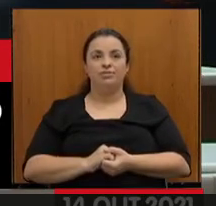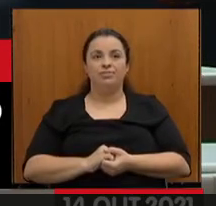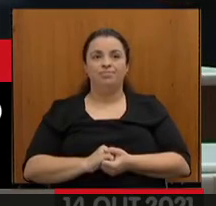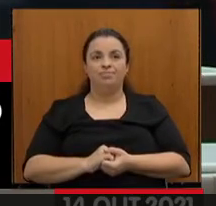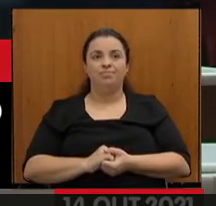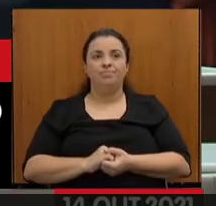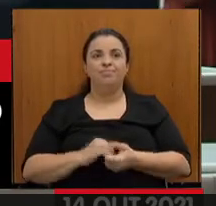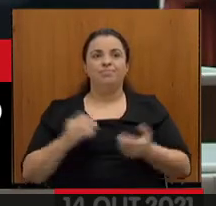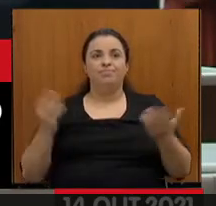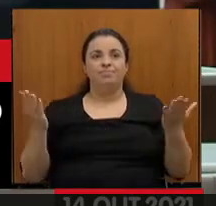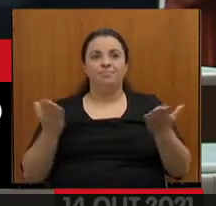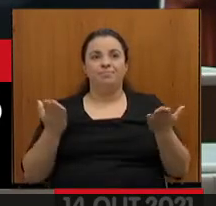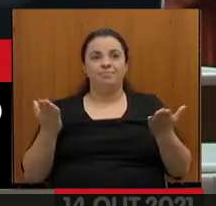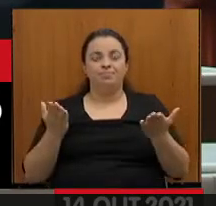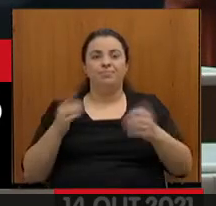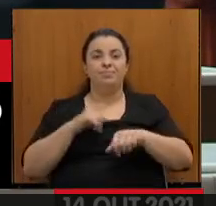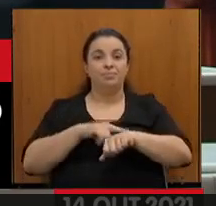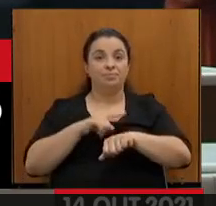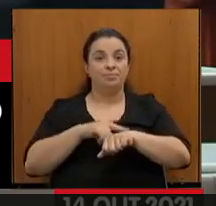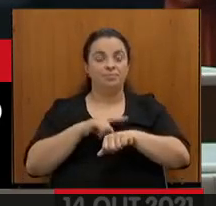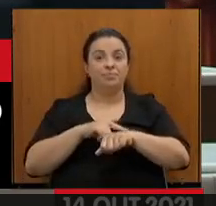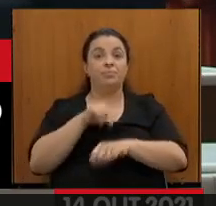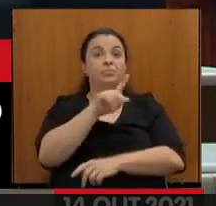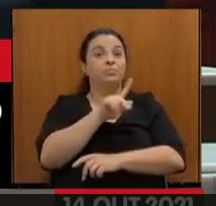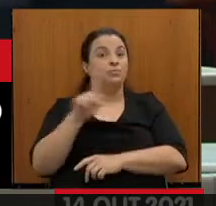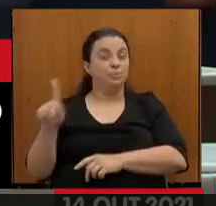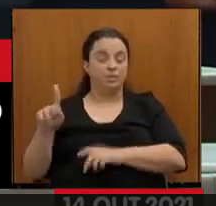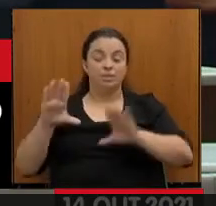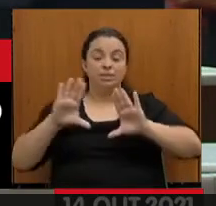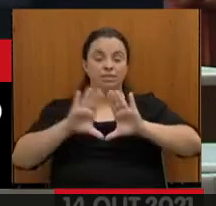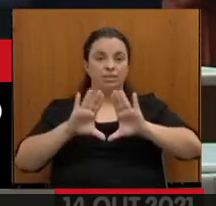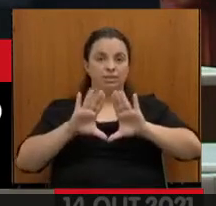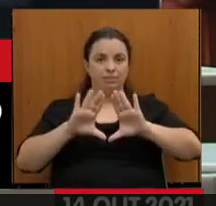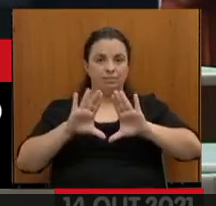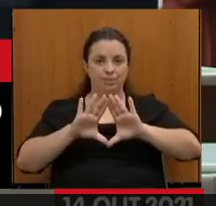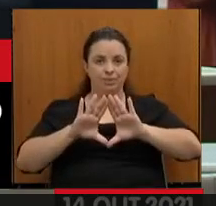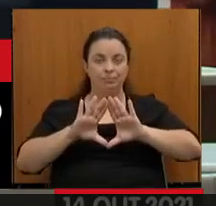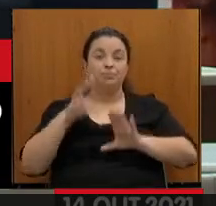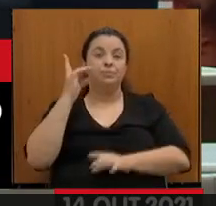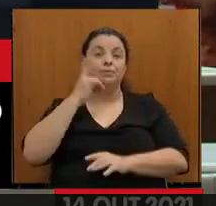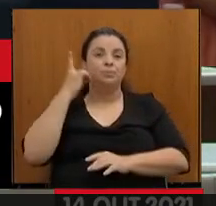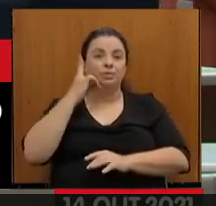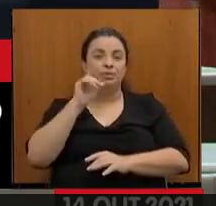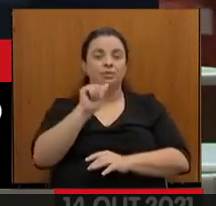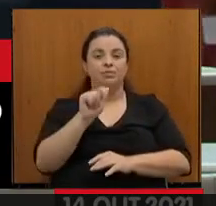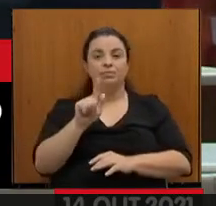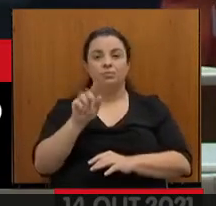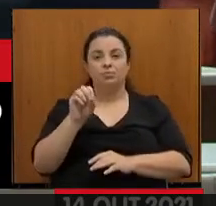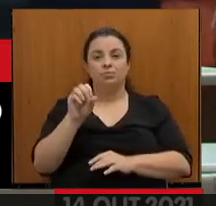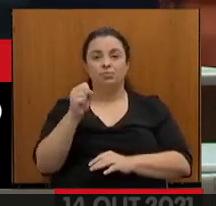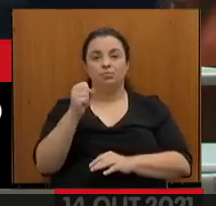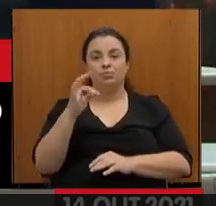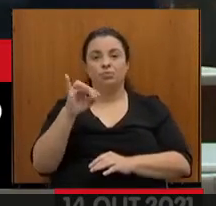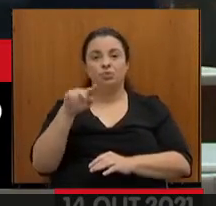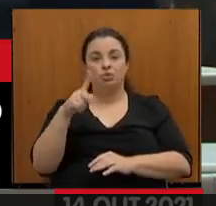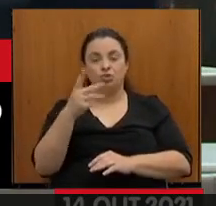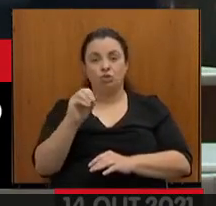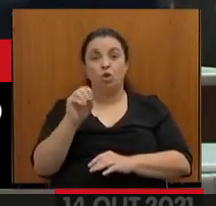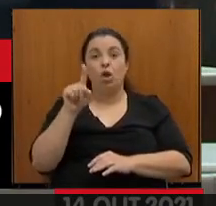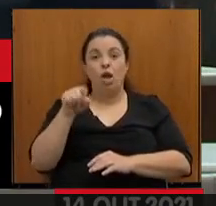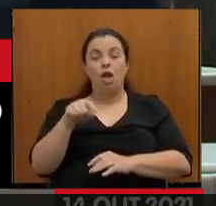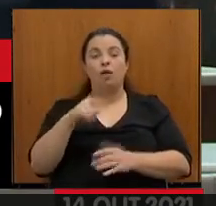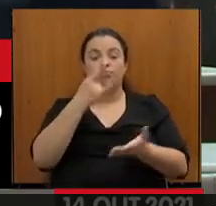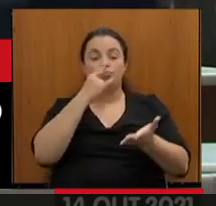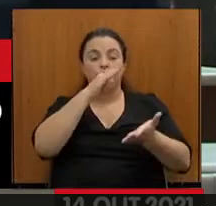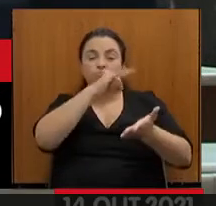Neste momento, o presidente da Assembleia Legislativa de Minas Gerais, deputado Agostinho Patrus, assinará a carta de